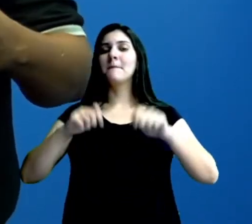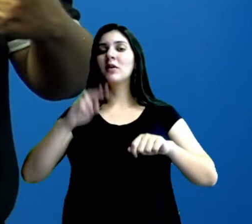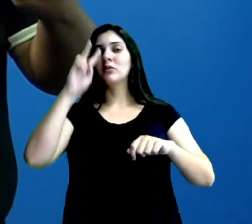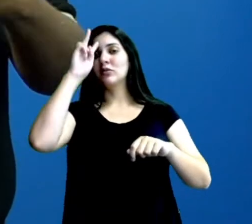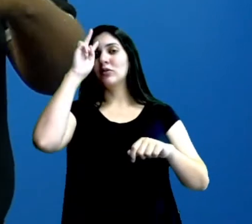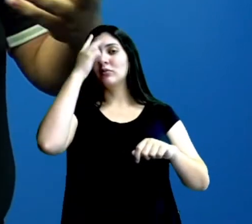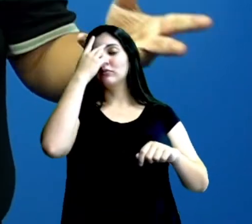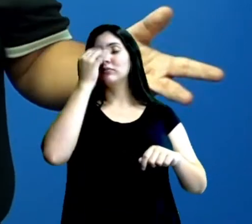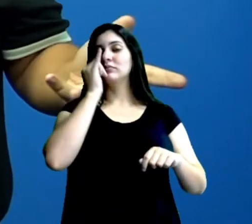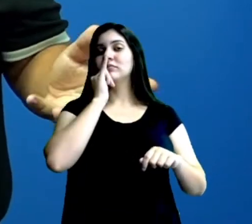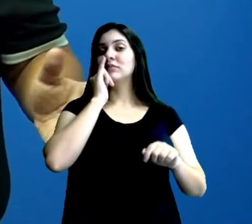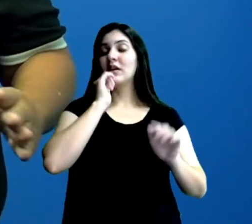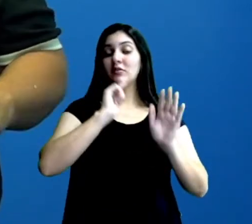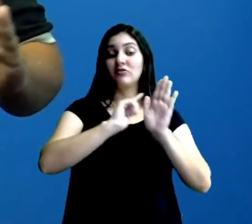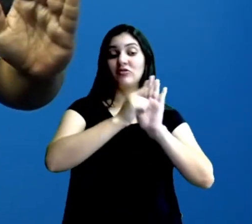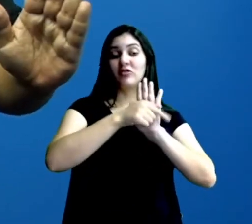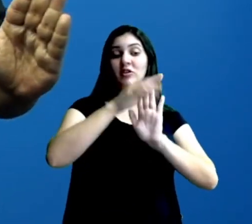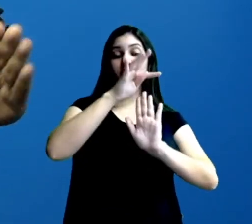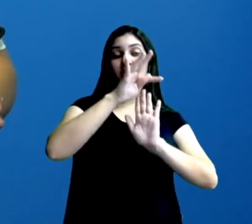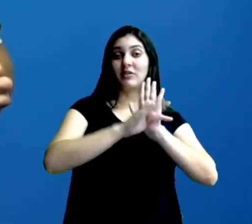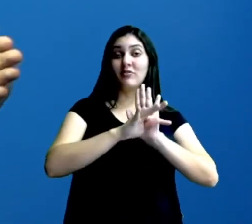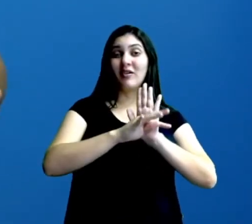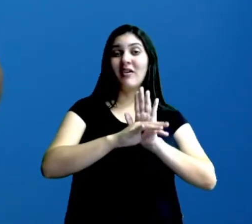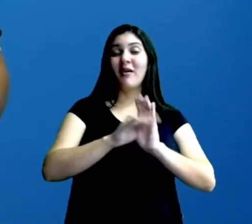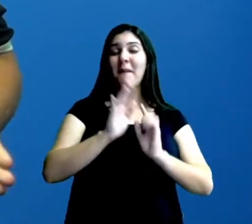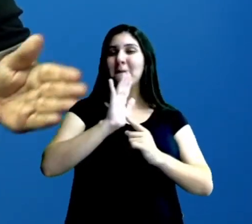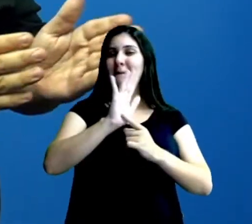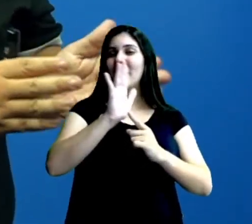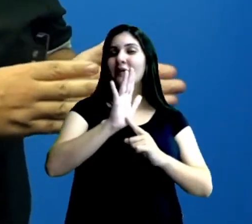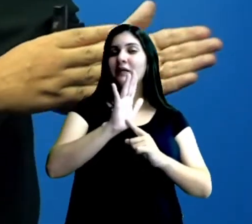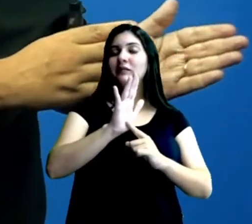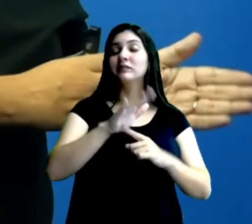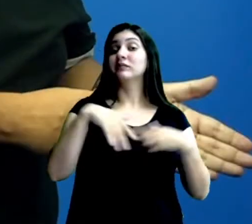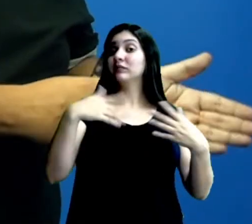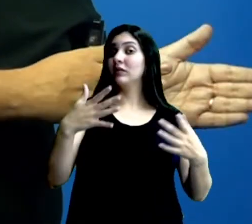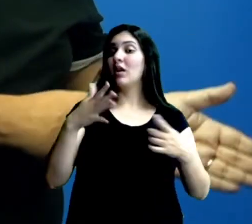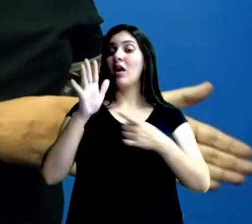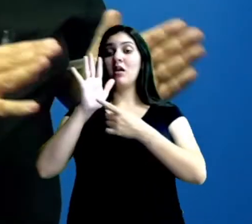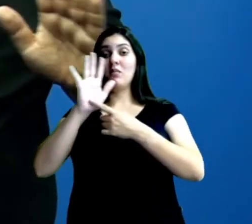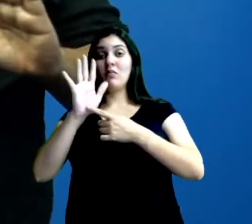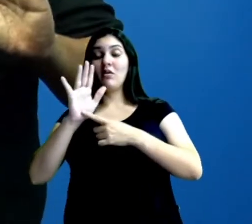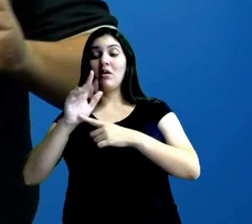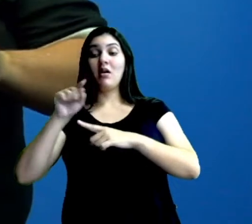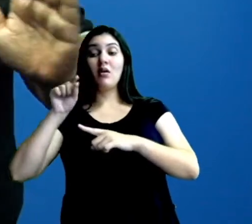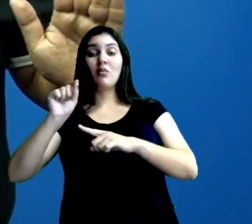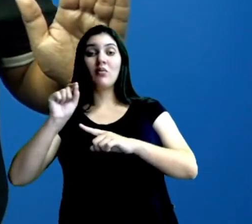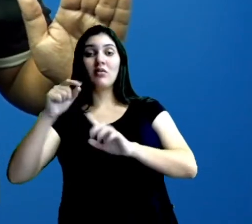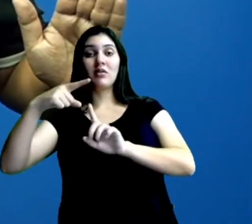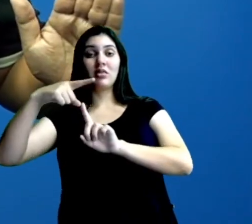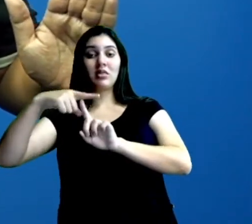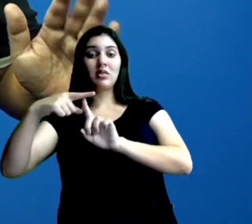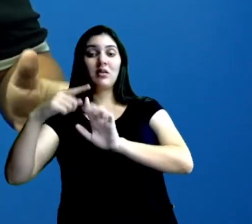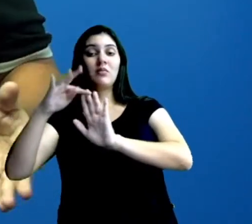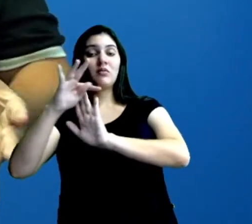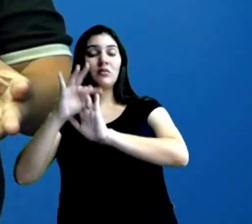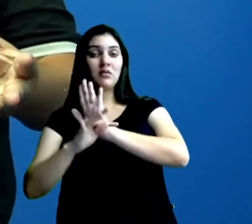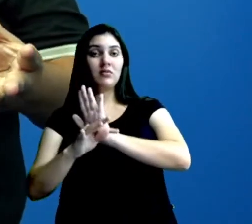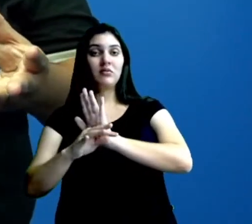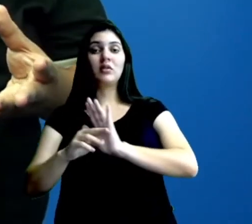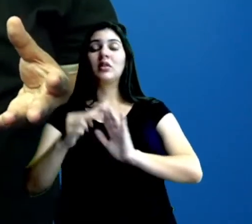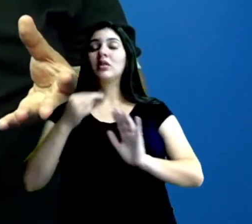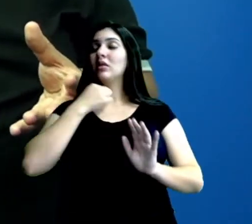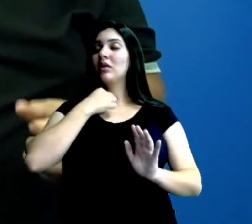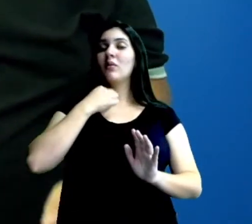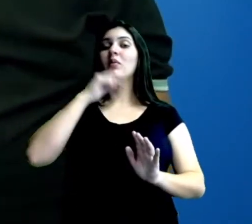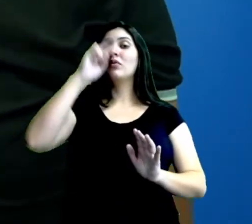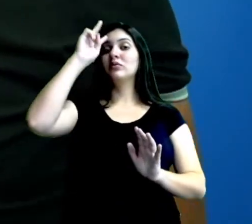é um gênero textual expositivo. Não, expositivo é um tipo de texto. A gente não pode confundir isso. Por